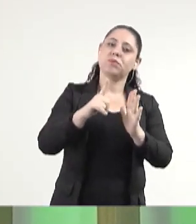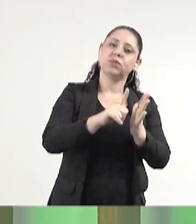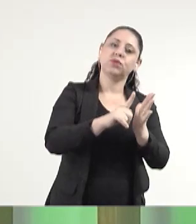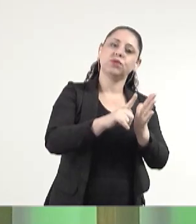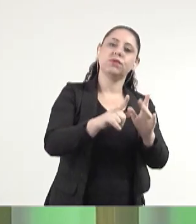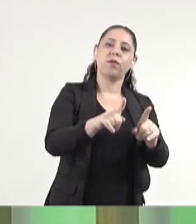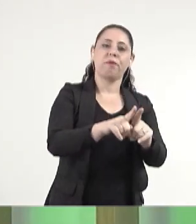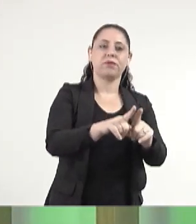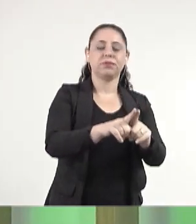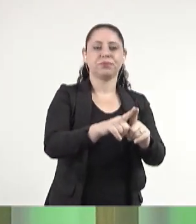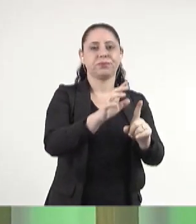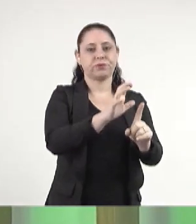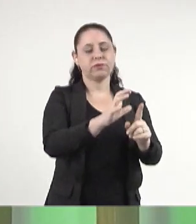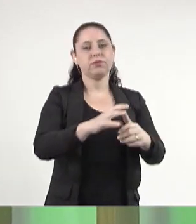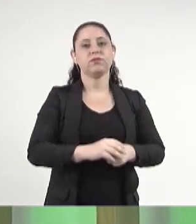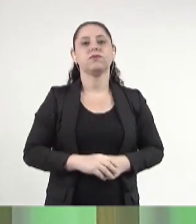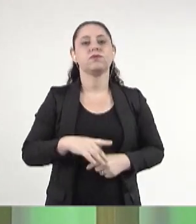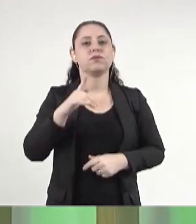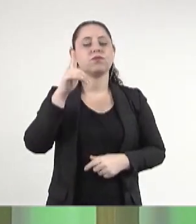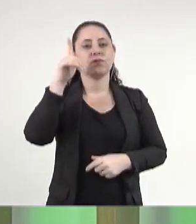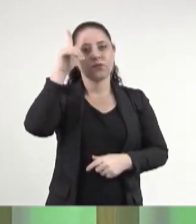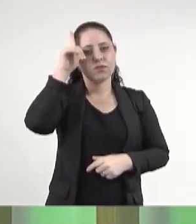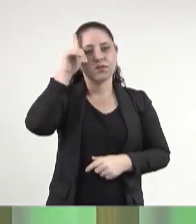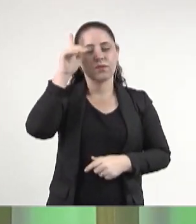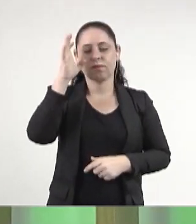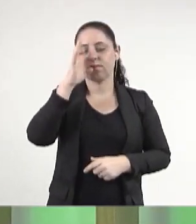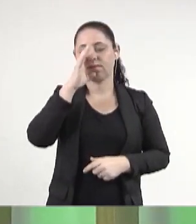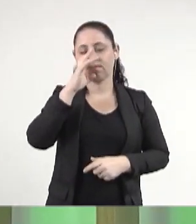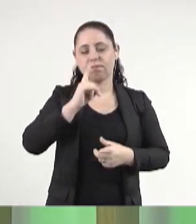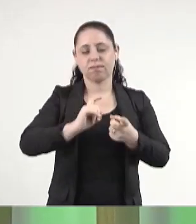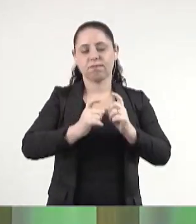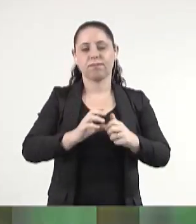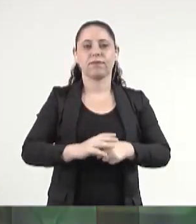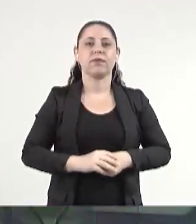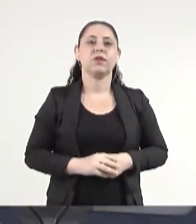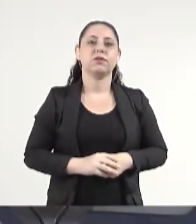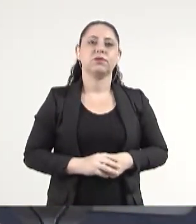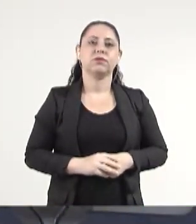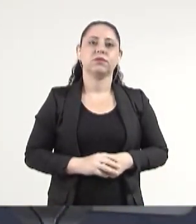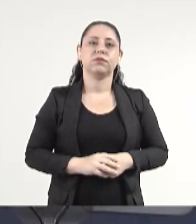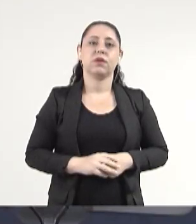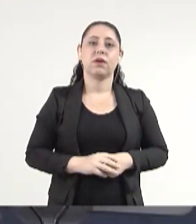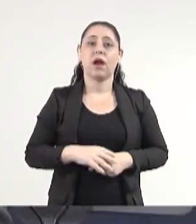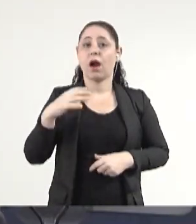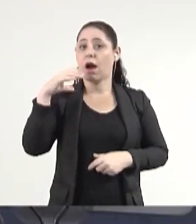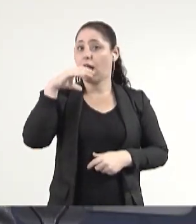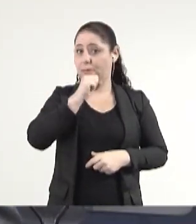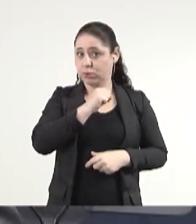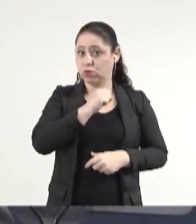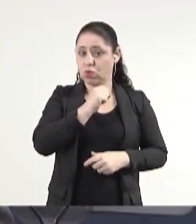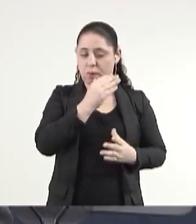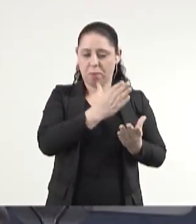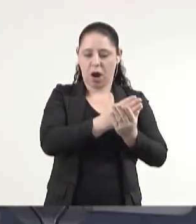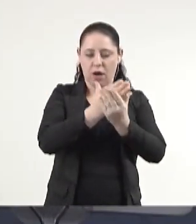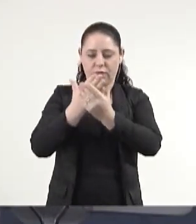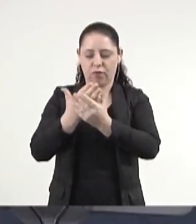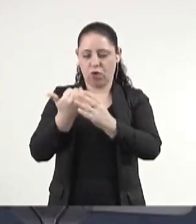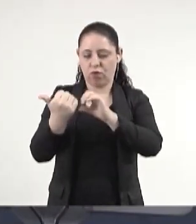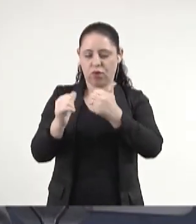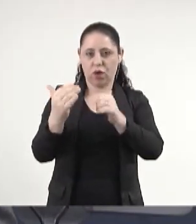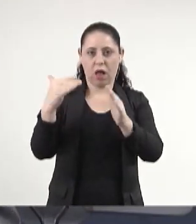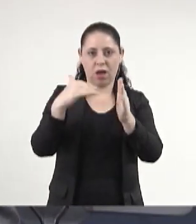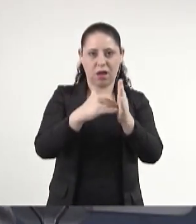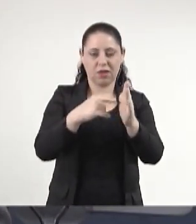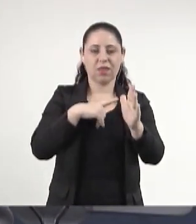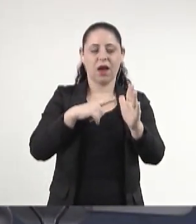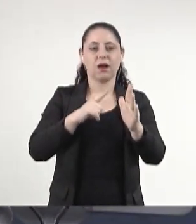mérito legislativo. O Gustavo Fax acompanhou a reunião. Para agilizar a tramitação dos projetos de